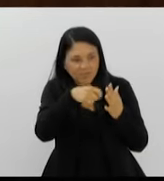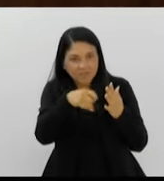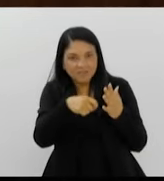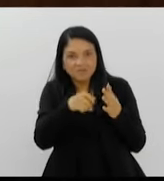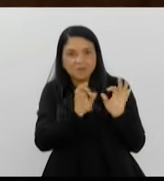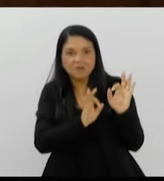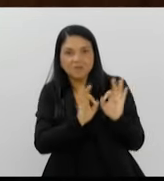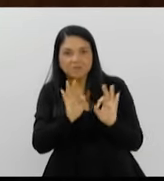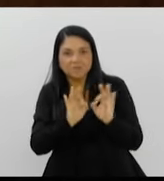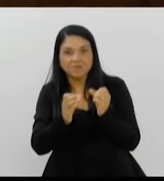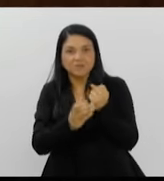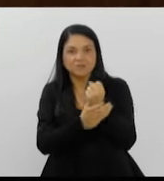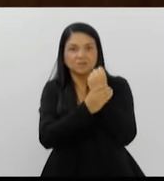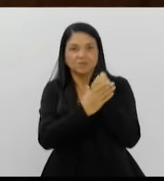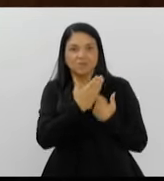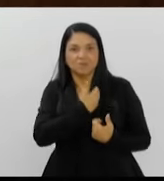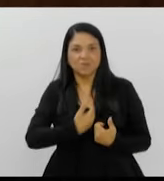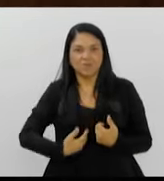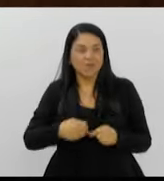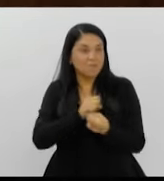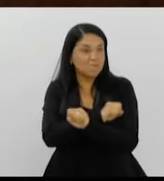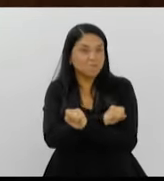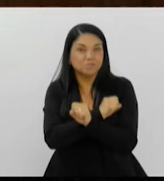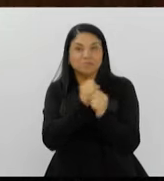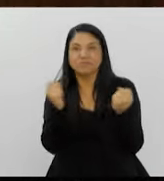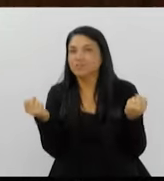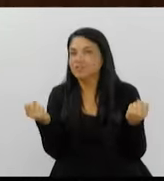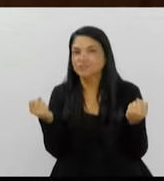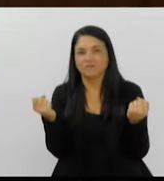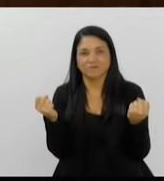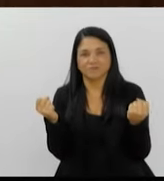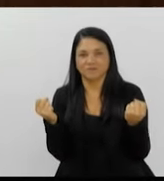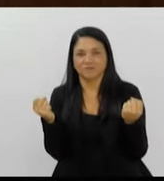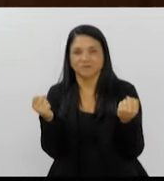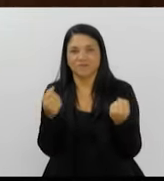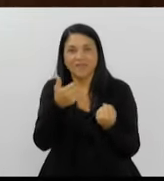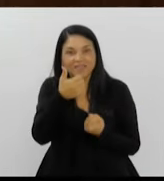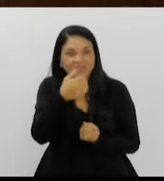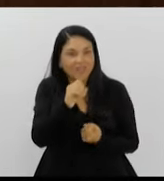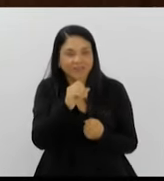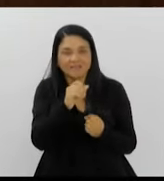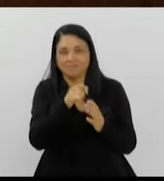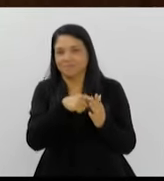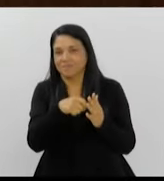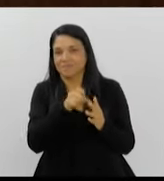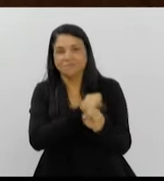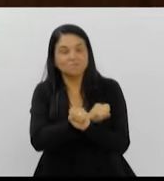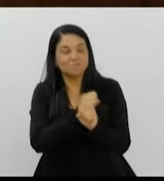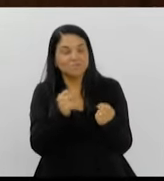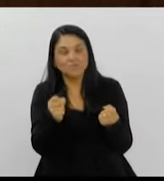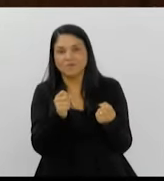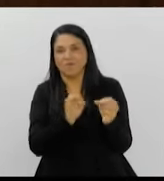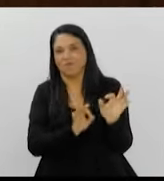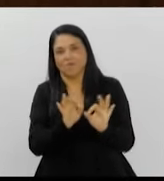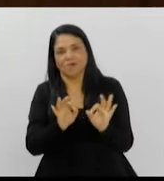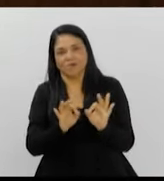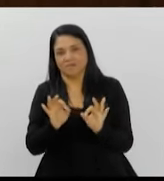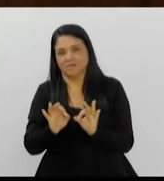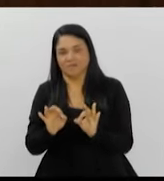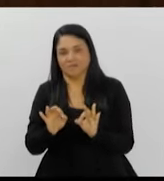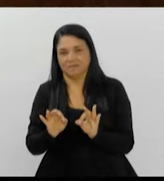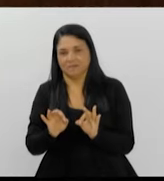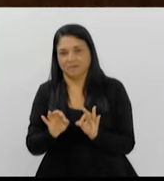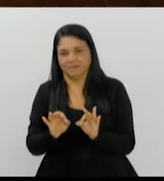ajeitar a segurança pública é inviável é impossível não dá para ajeitar uma casa em 10 meses